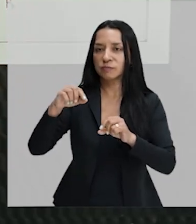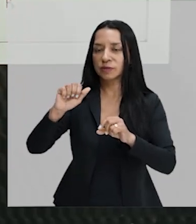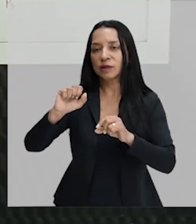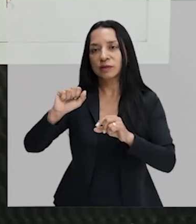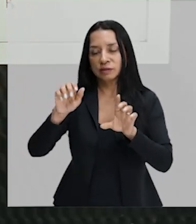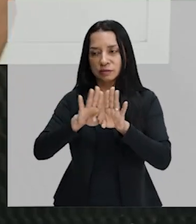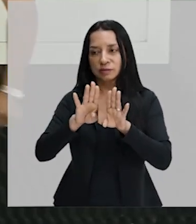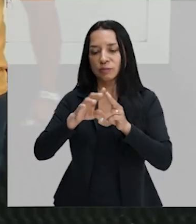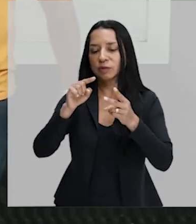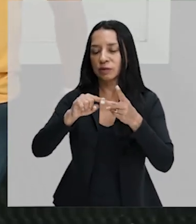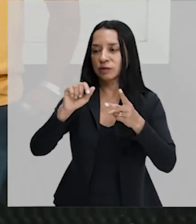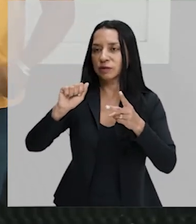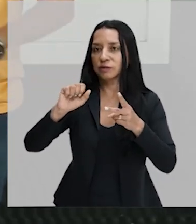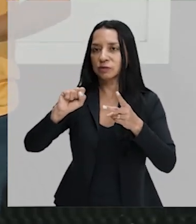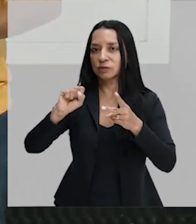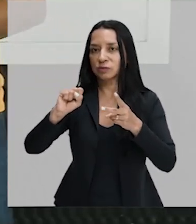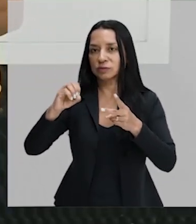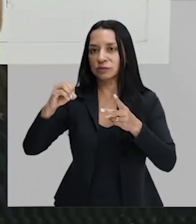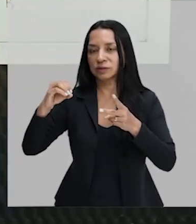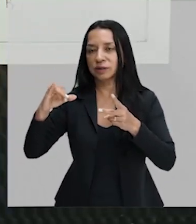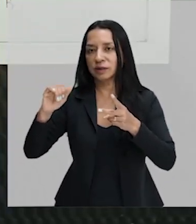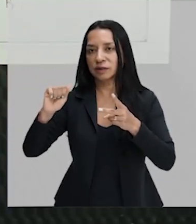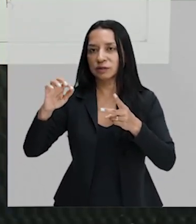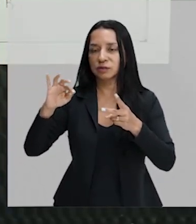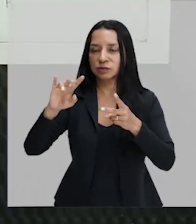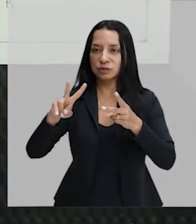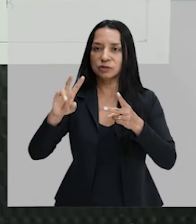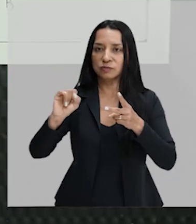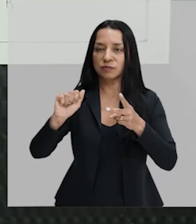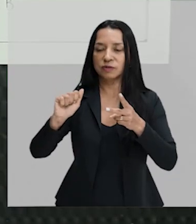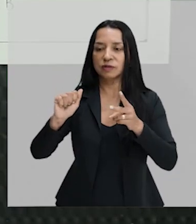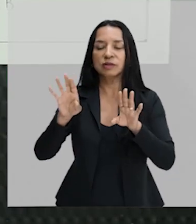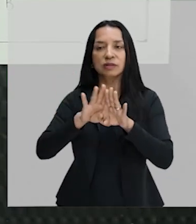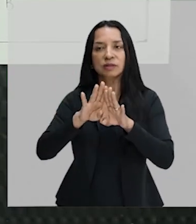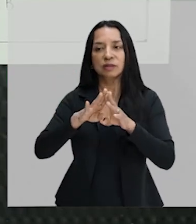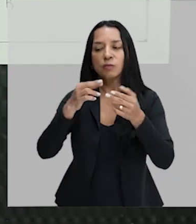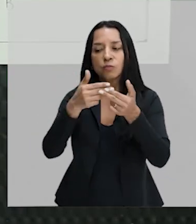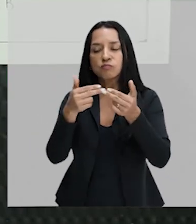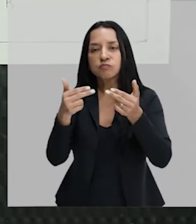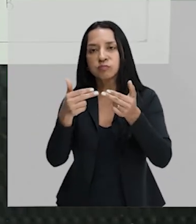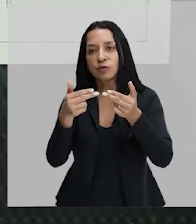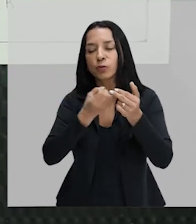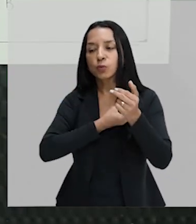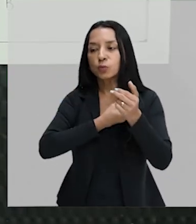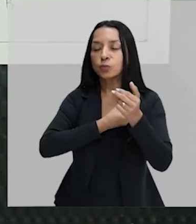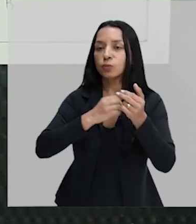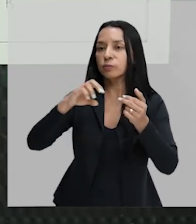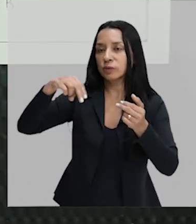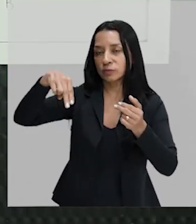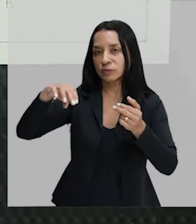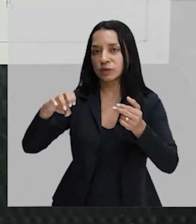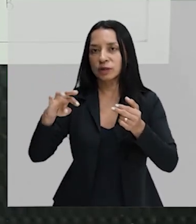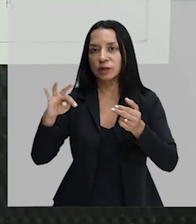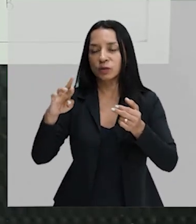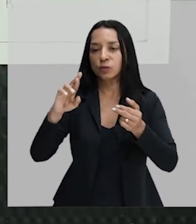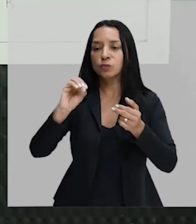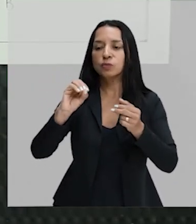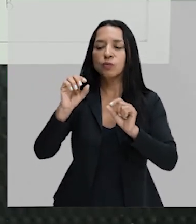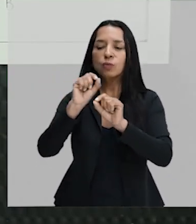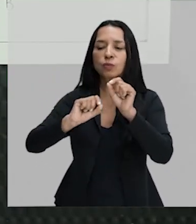simétrico e o elemento neutro. Tá? Olha só, o que é comutativa? Ora, comutativa é o seguinte, se você somar